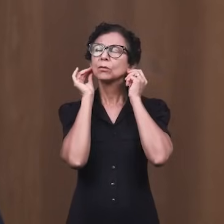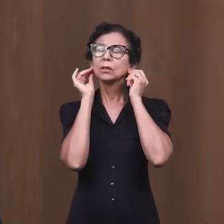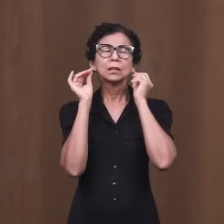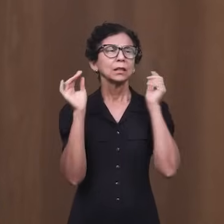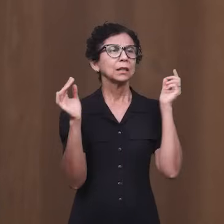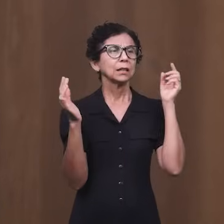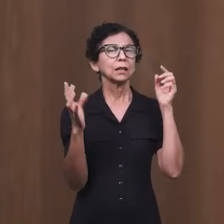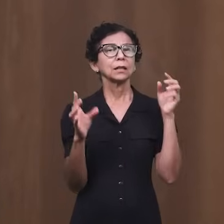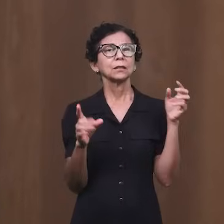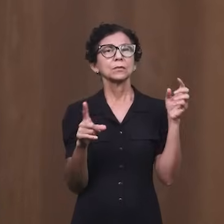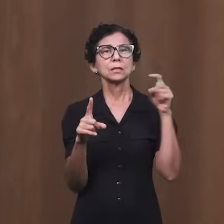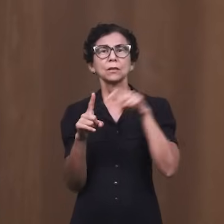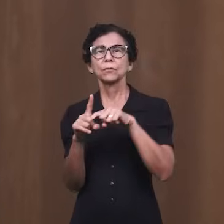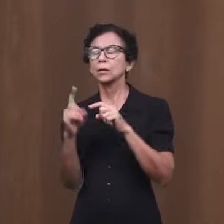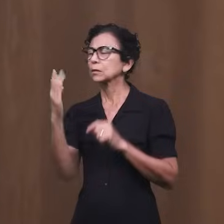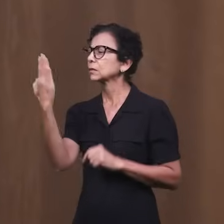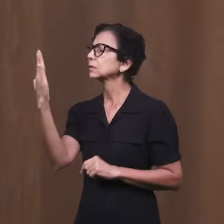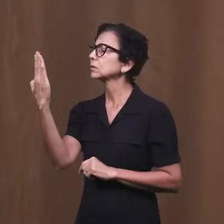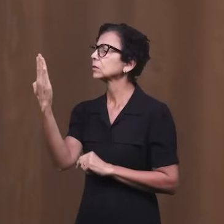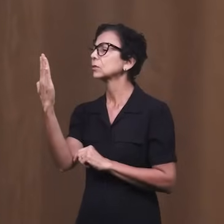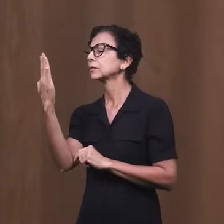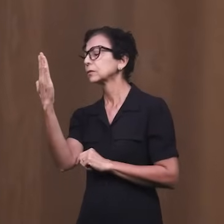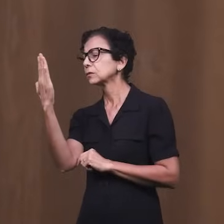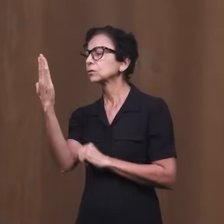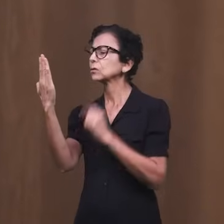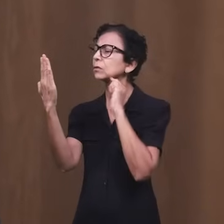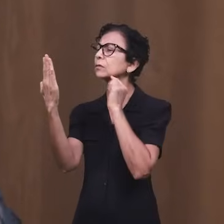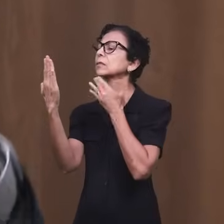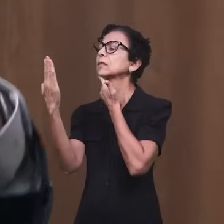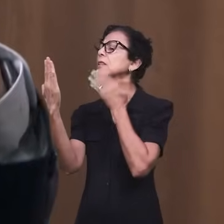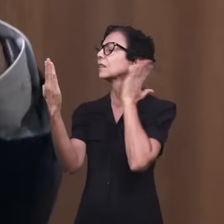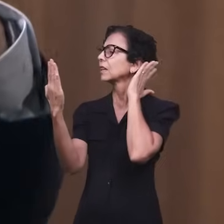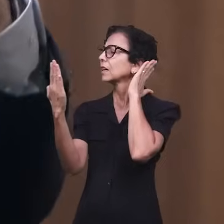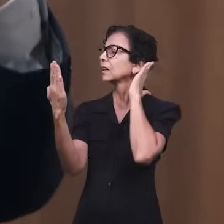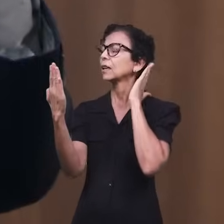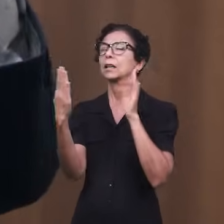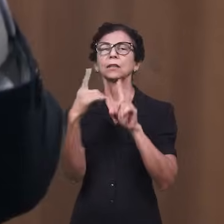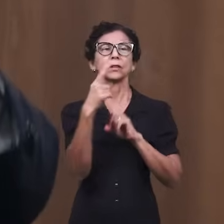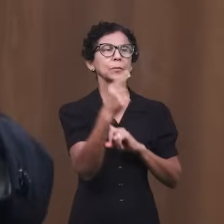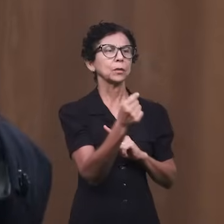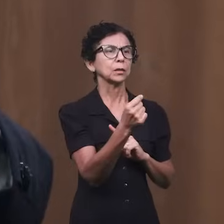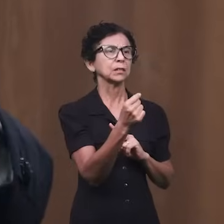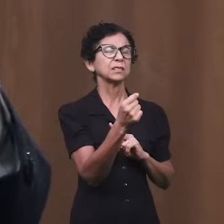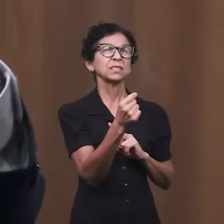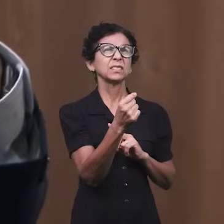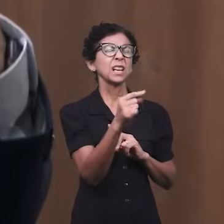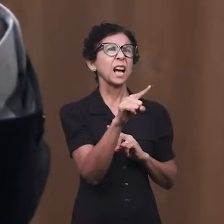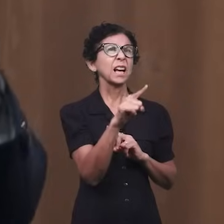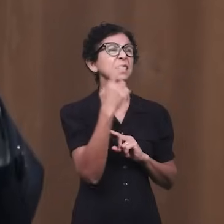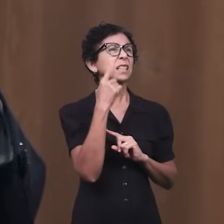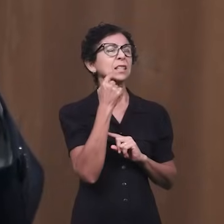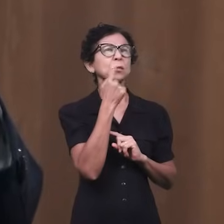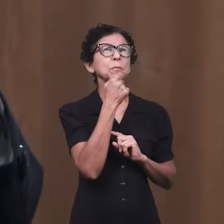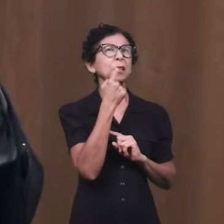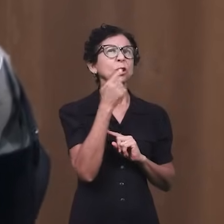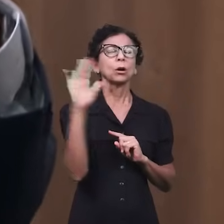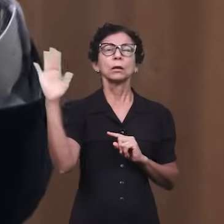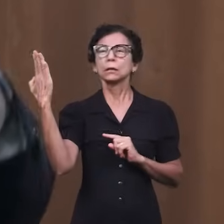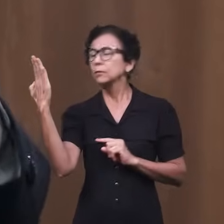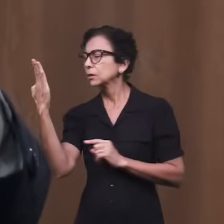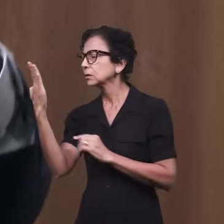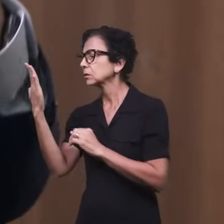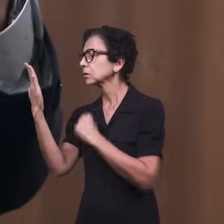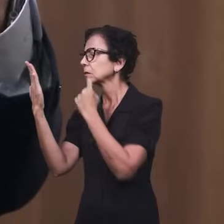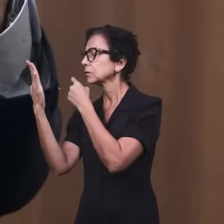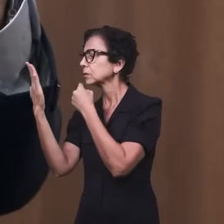de novo aí você olha no espelho aí daqui a pouco sai não a palavra de Deus ela precisa ser praticada se ela é praticada ela é como um